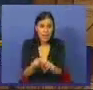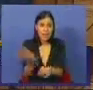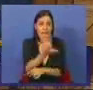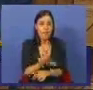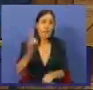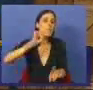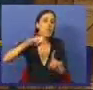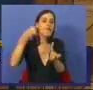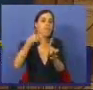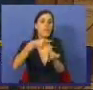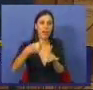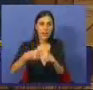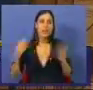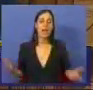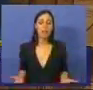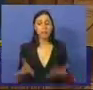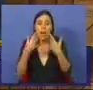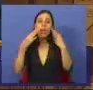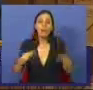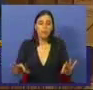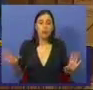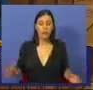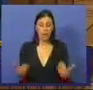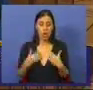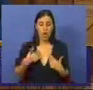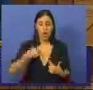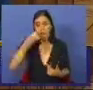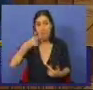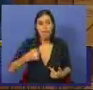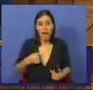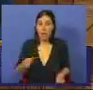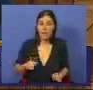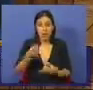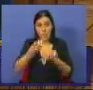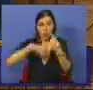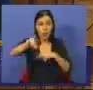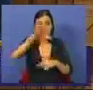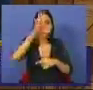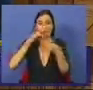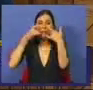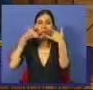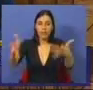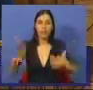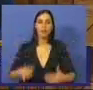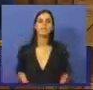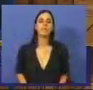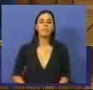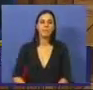de vantagens, então, naturalmente, serei eu que estou errado. Se não, é o Governo que está errado.